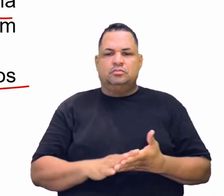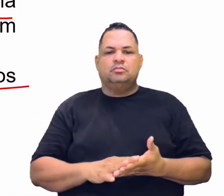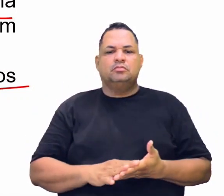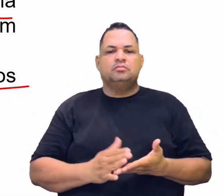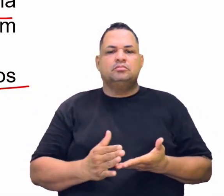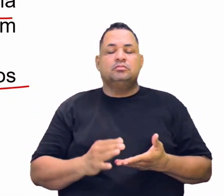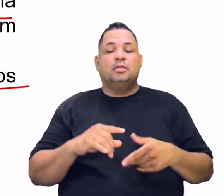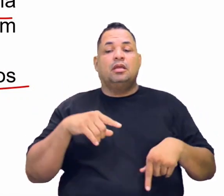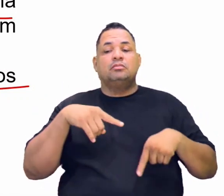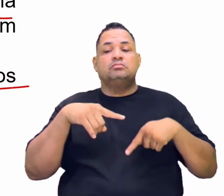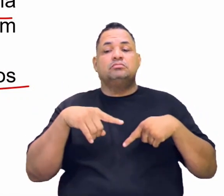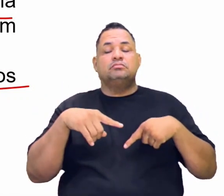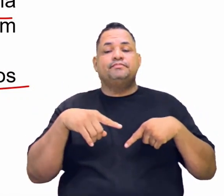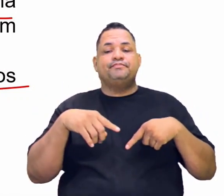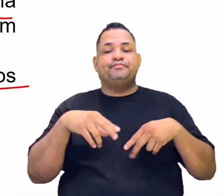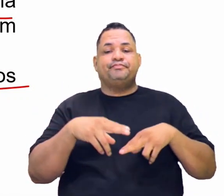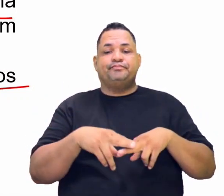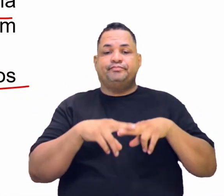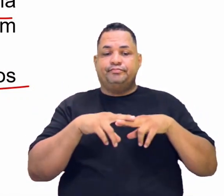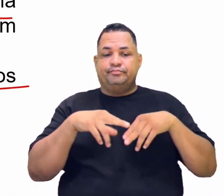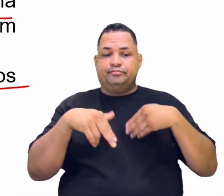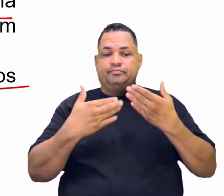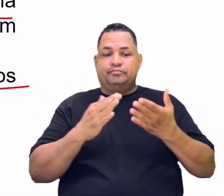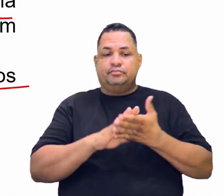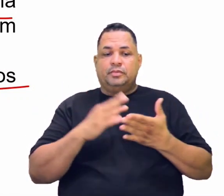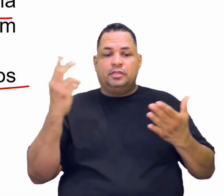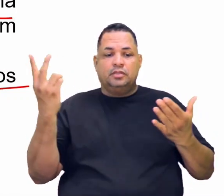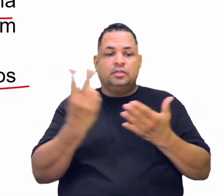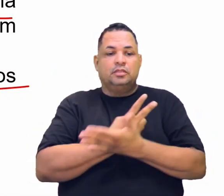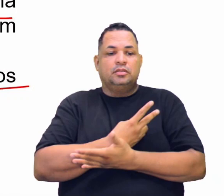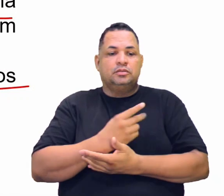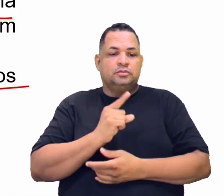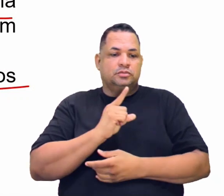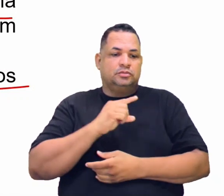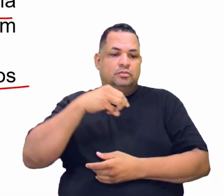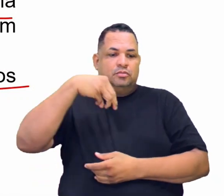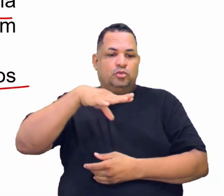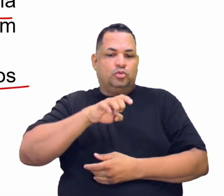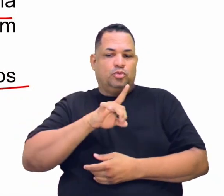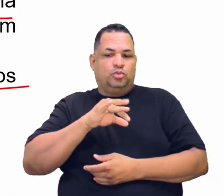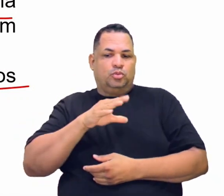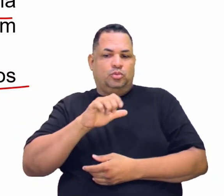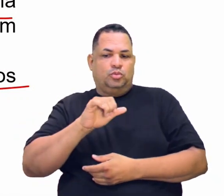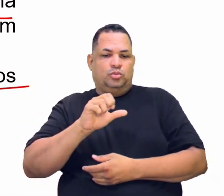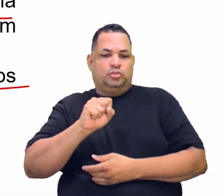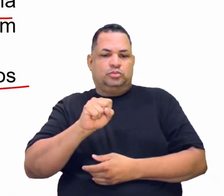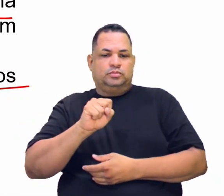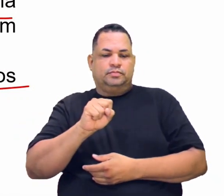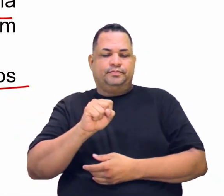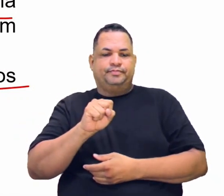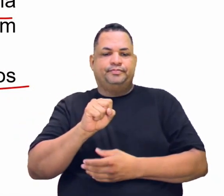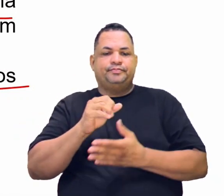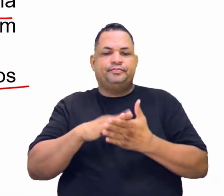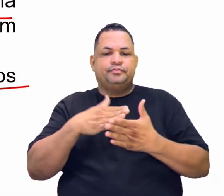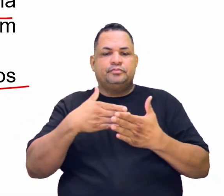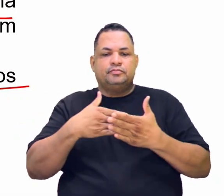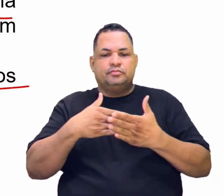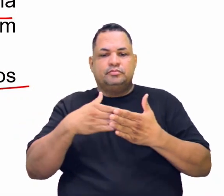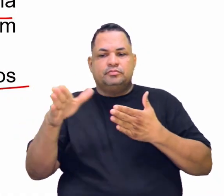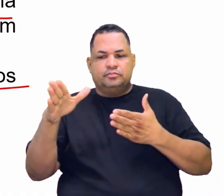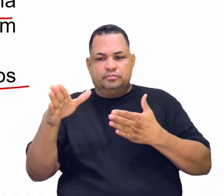Assim vai acontecer. Os Mundurucus, a tribo Cauaíbe e Parintitins, eles